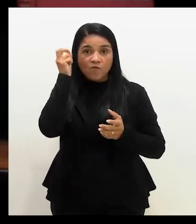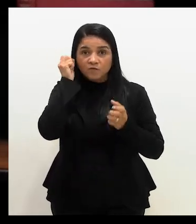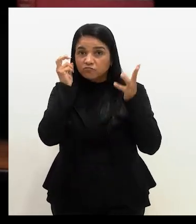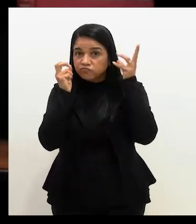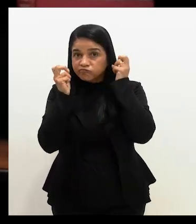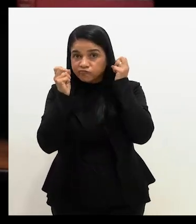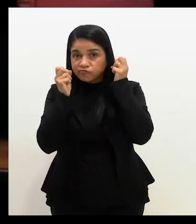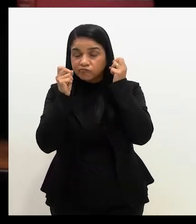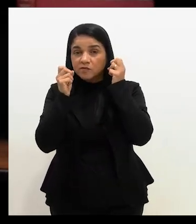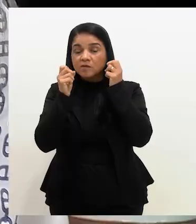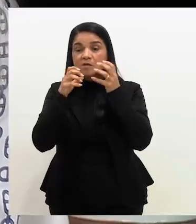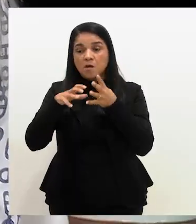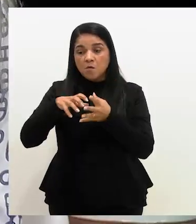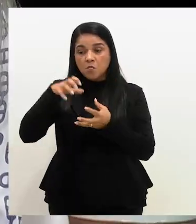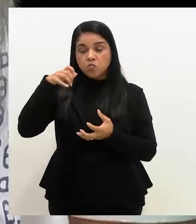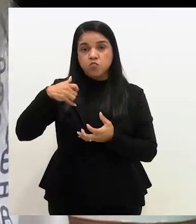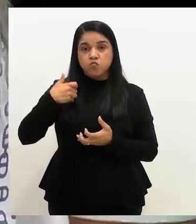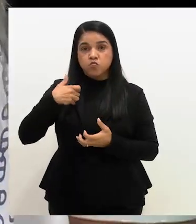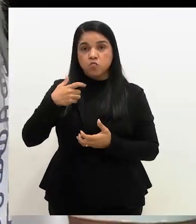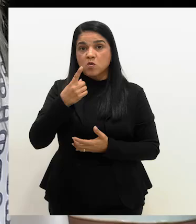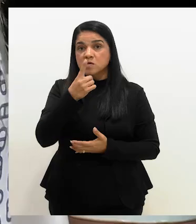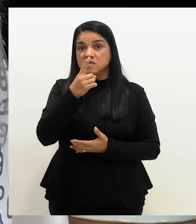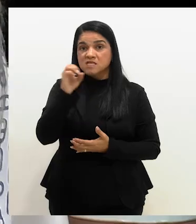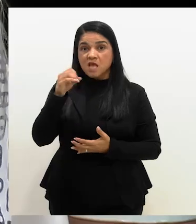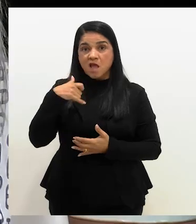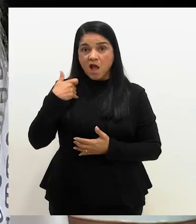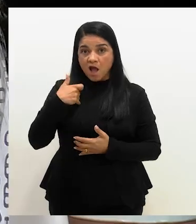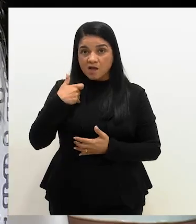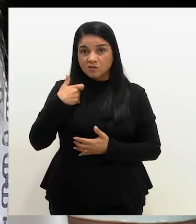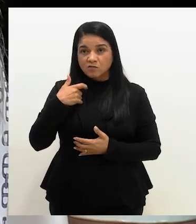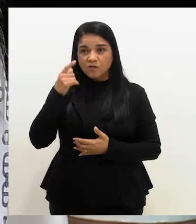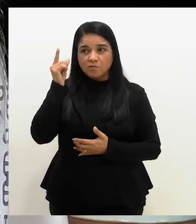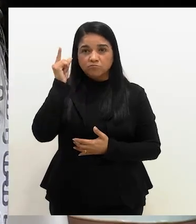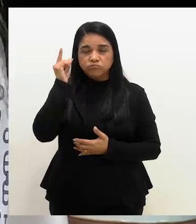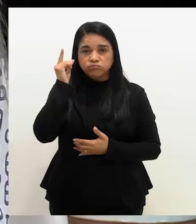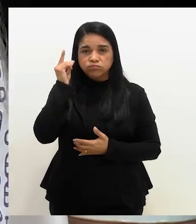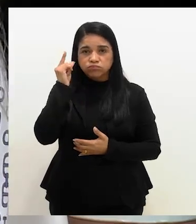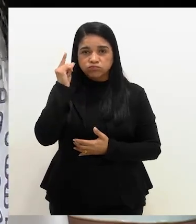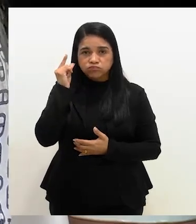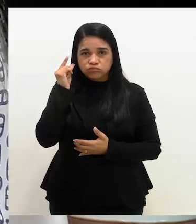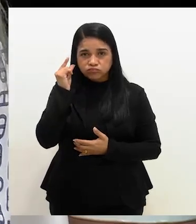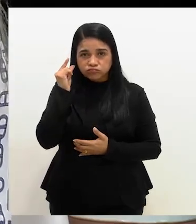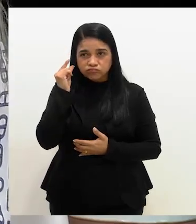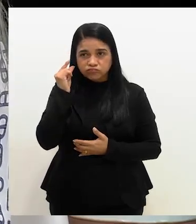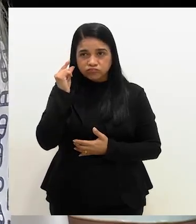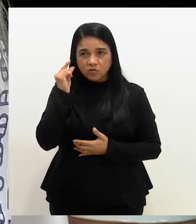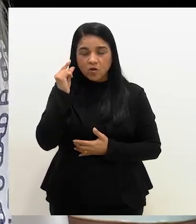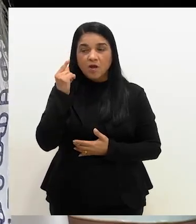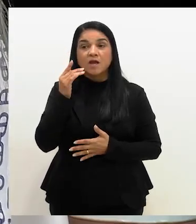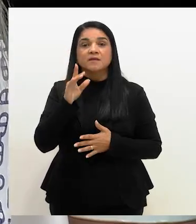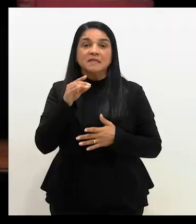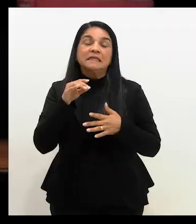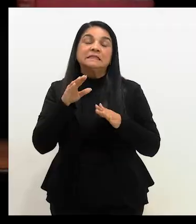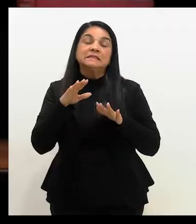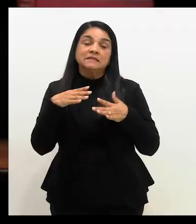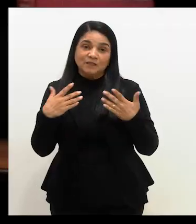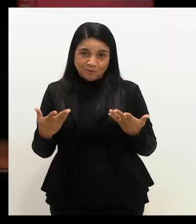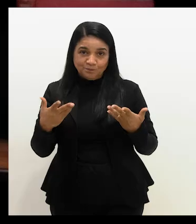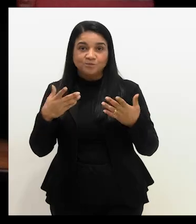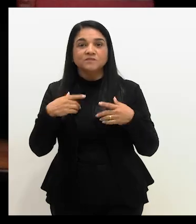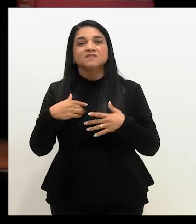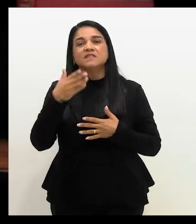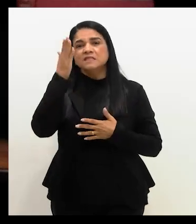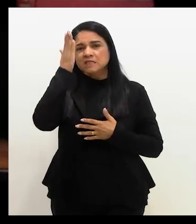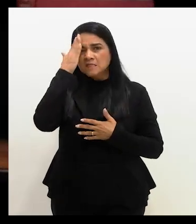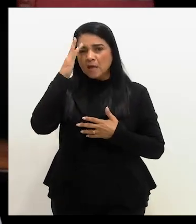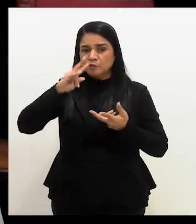aos 100%, ela necessariamente, se ela viver 100 anos, ela vai escutar menos. Isso. Necessariamente?